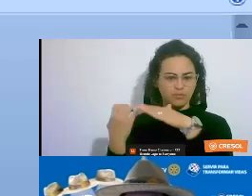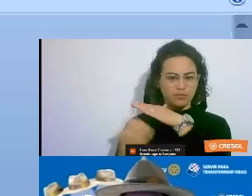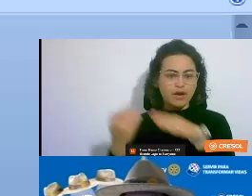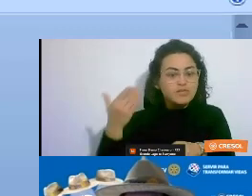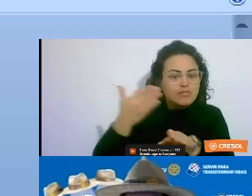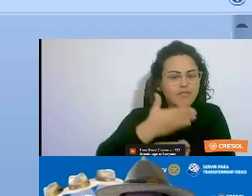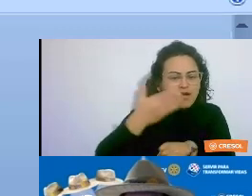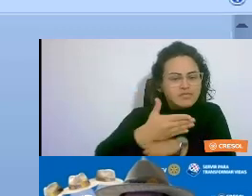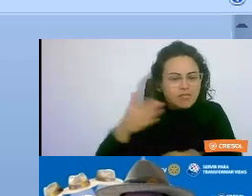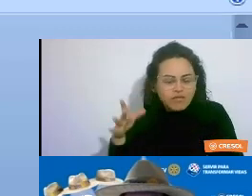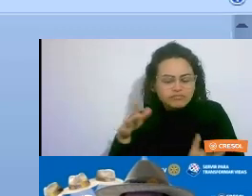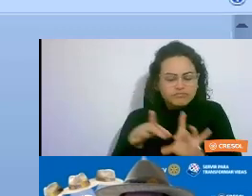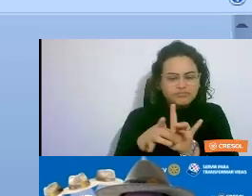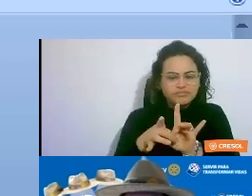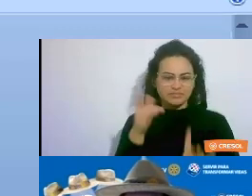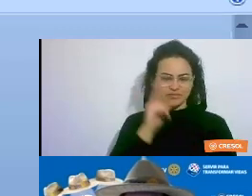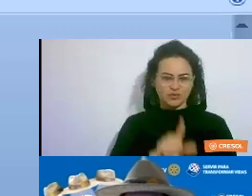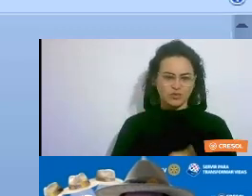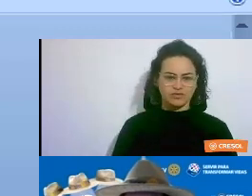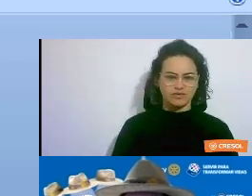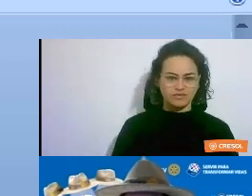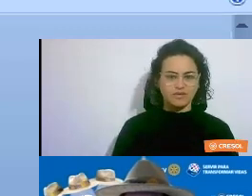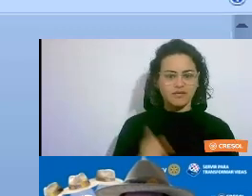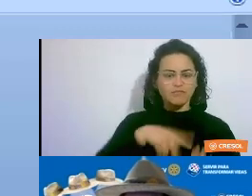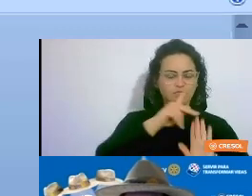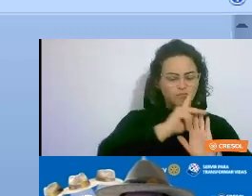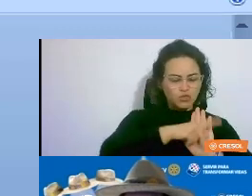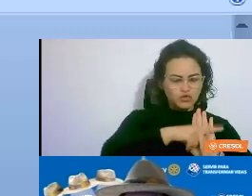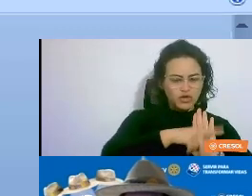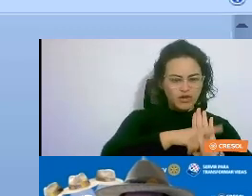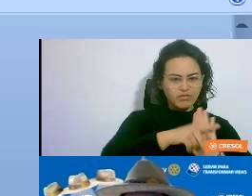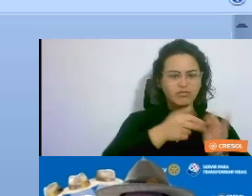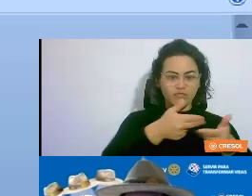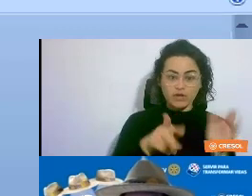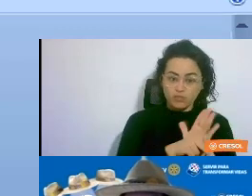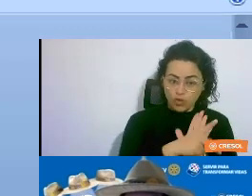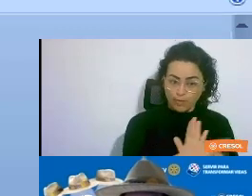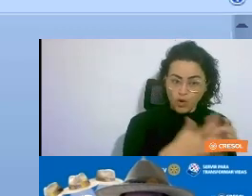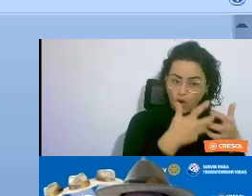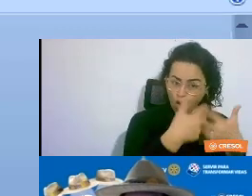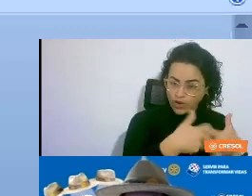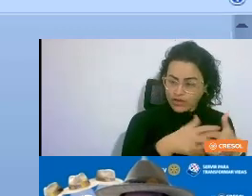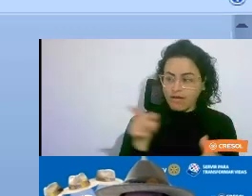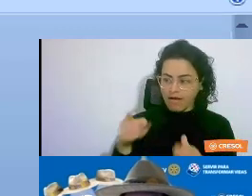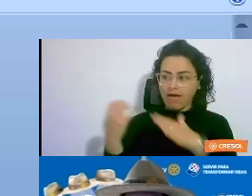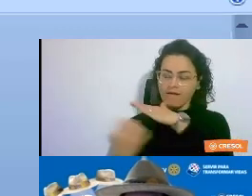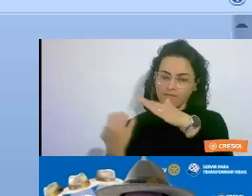ser parceira através dos projetos e ações desse clube. E, a partir desse momento, então,